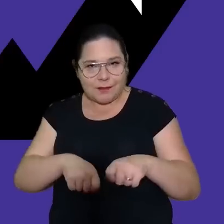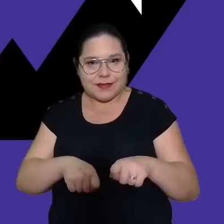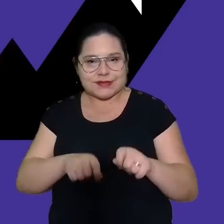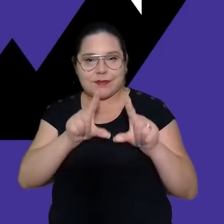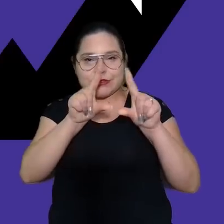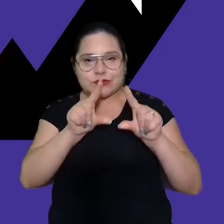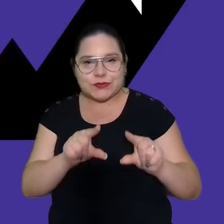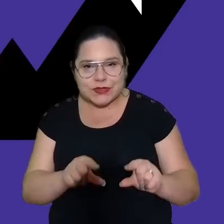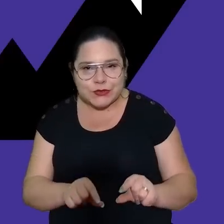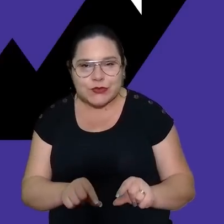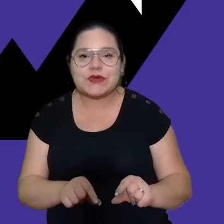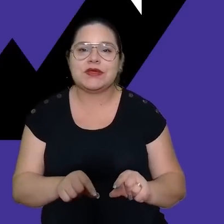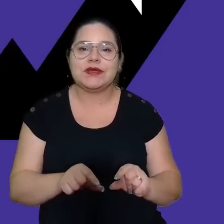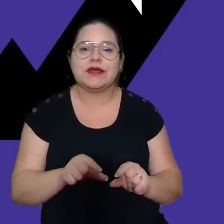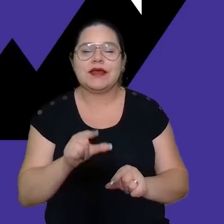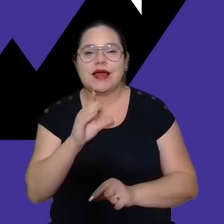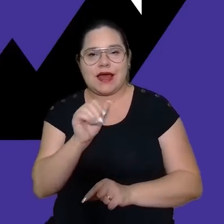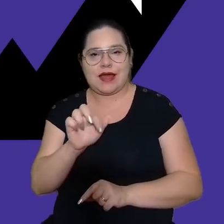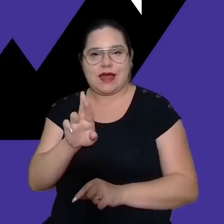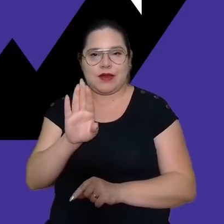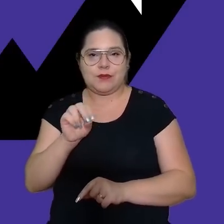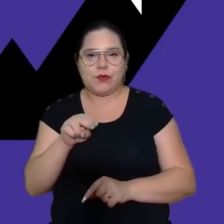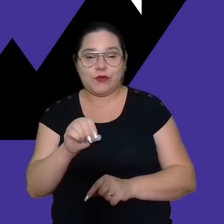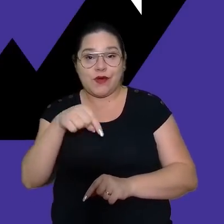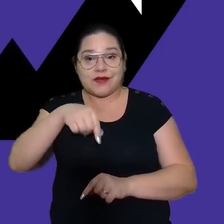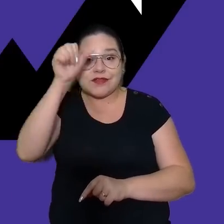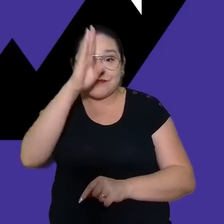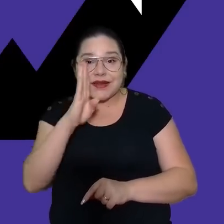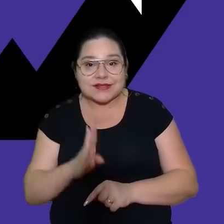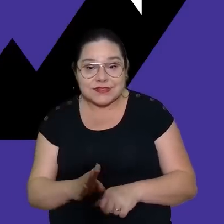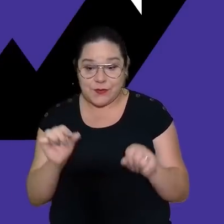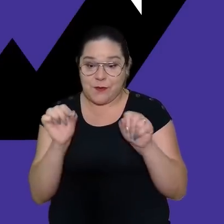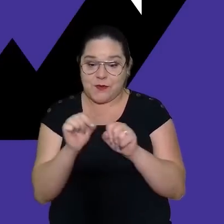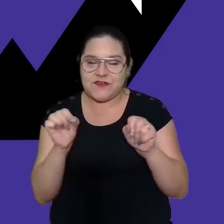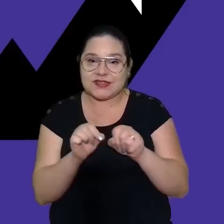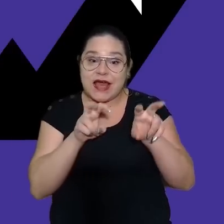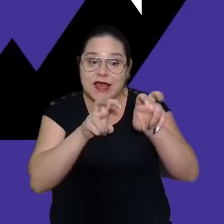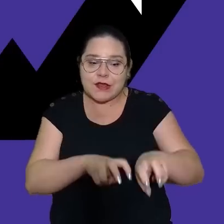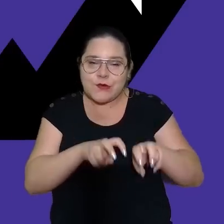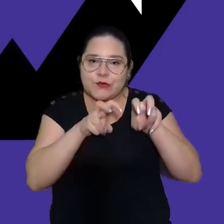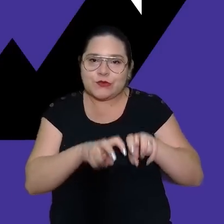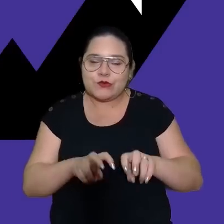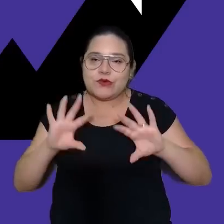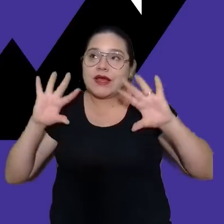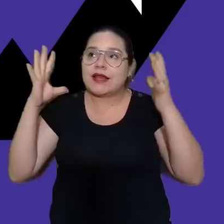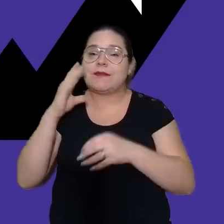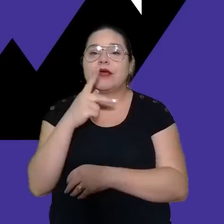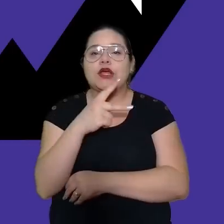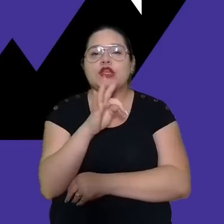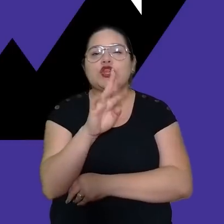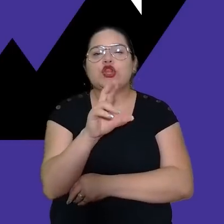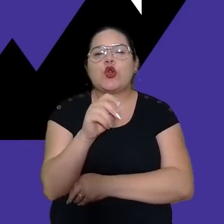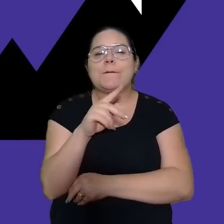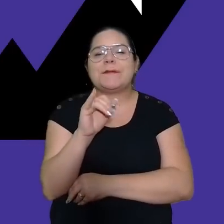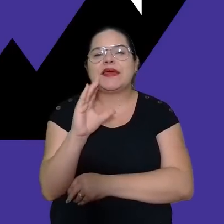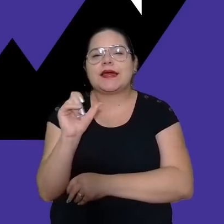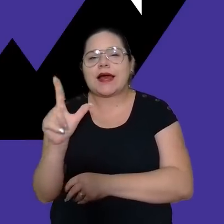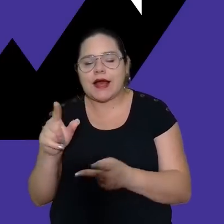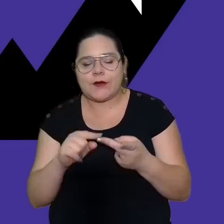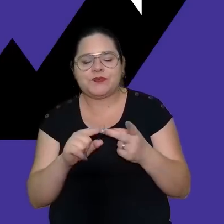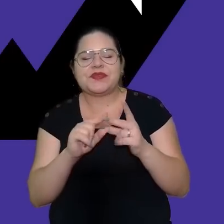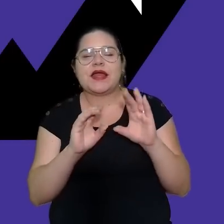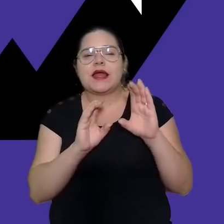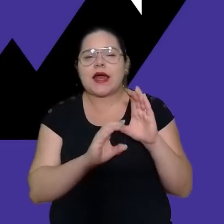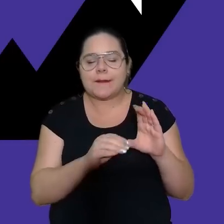absorver carbono aqui no Brasil, por fazer agricultura em clima tropical, por poder acumular carbono no solo, por ter uma